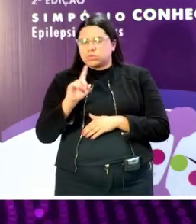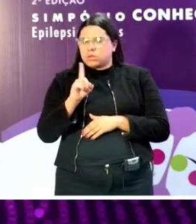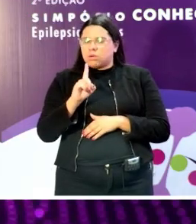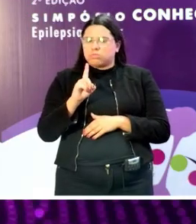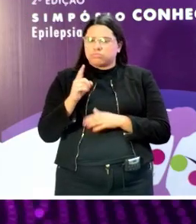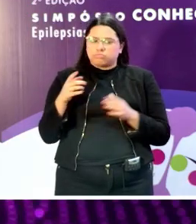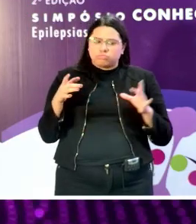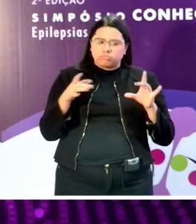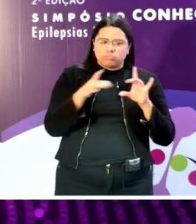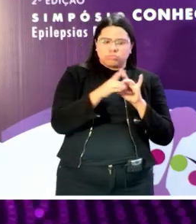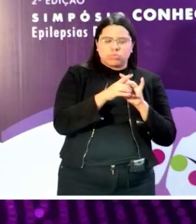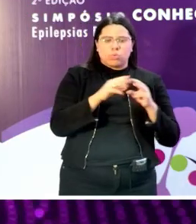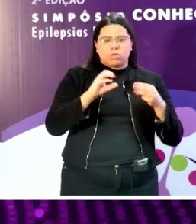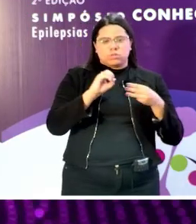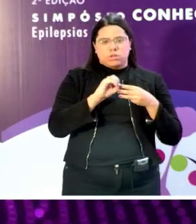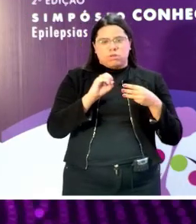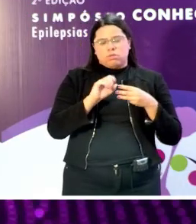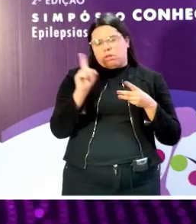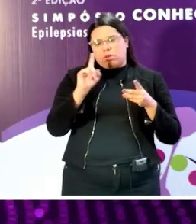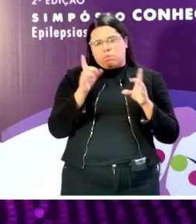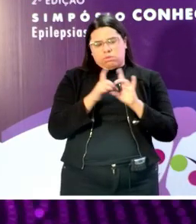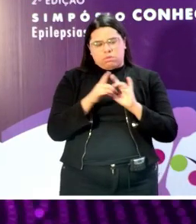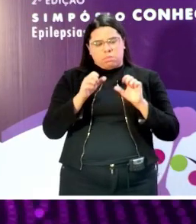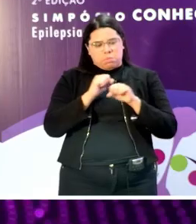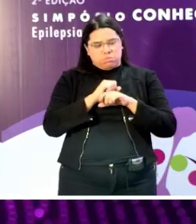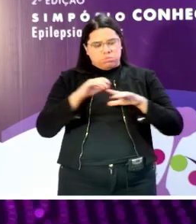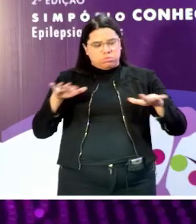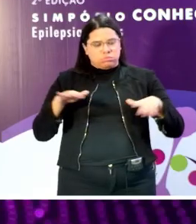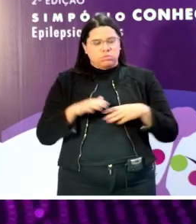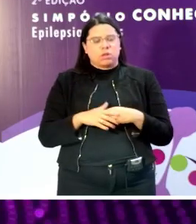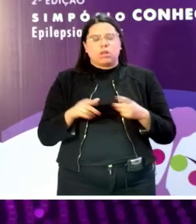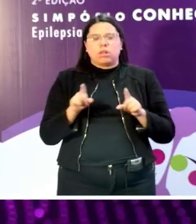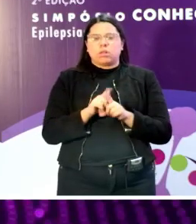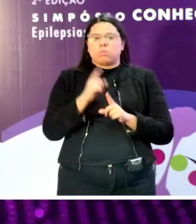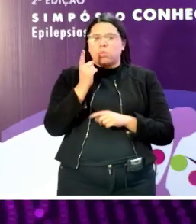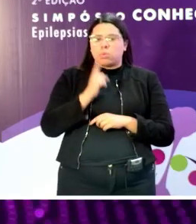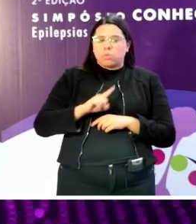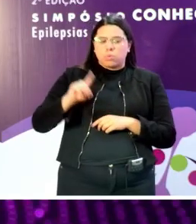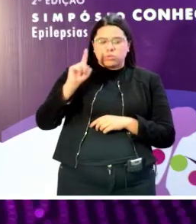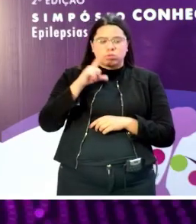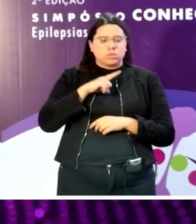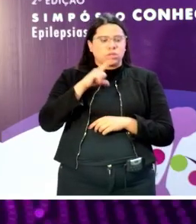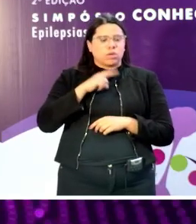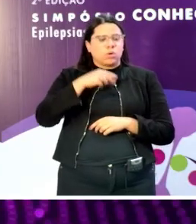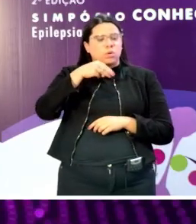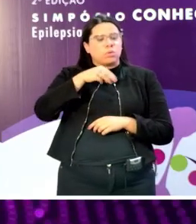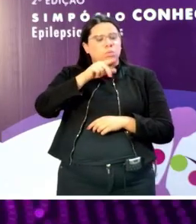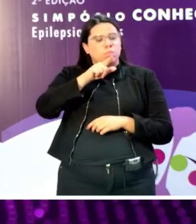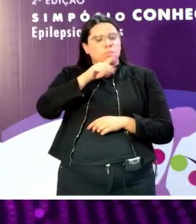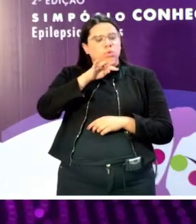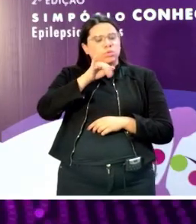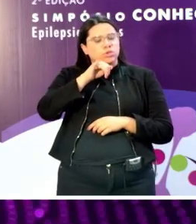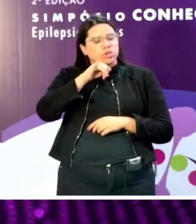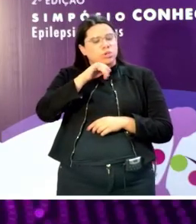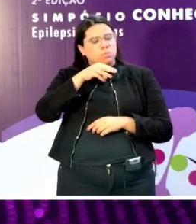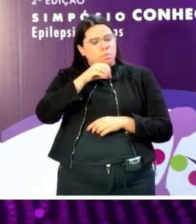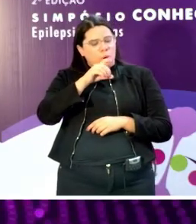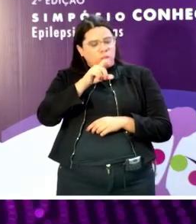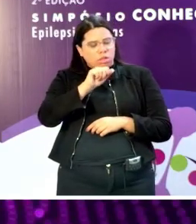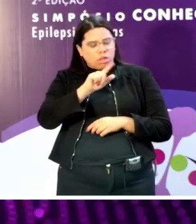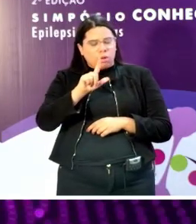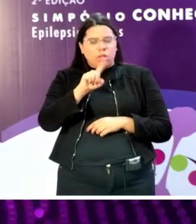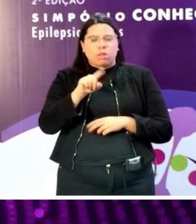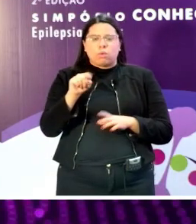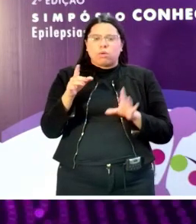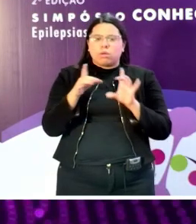libere o neurotransmissor GABA. E, por fim, os multimodais, né, que acho que a gente conhece bem, que vão unir uma